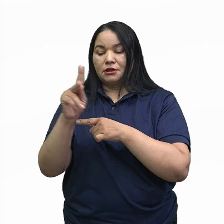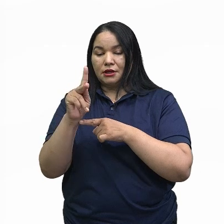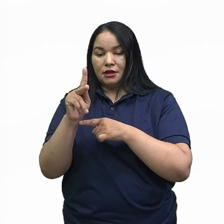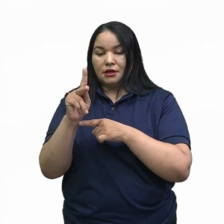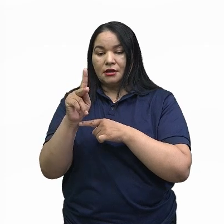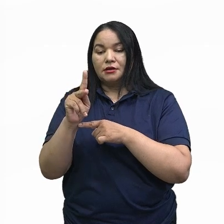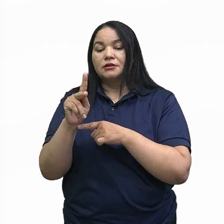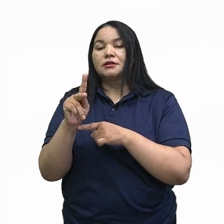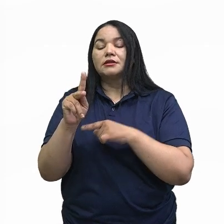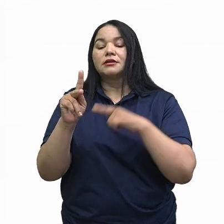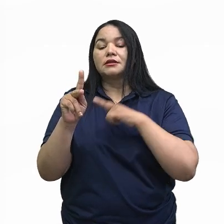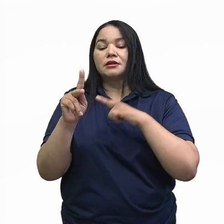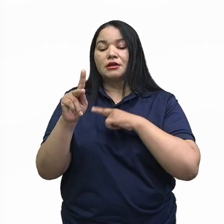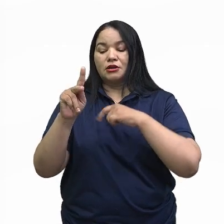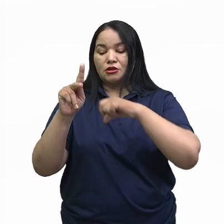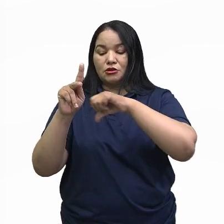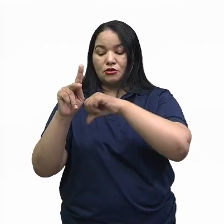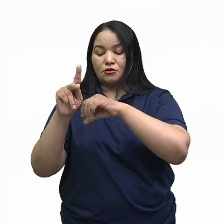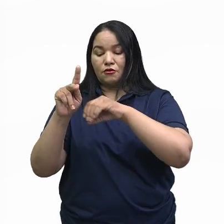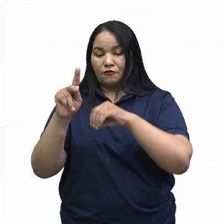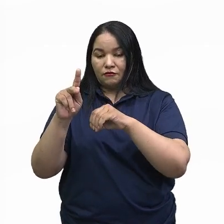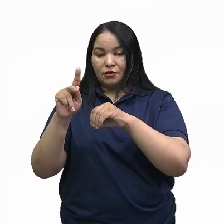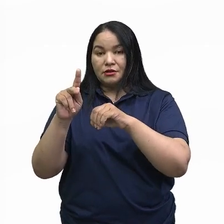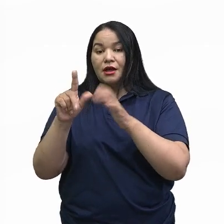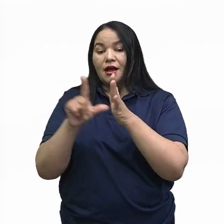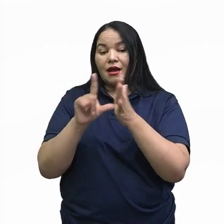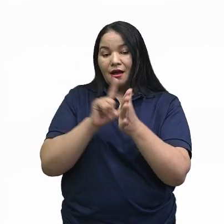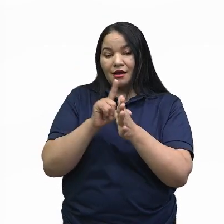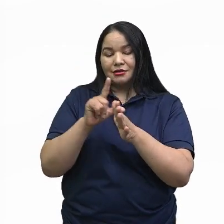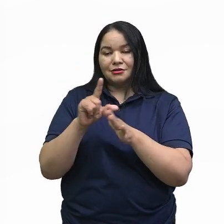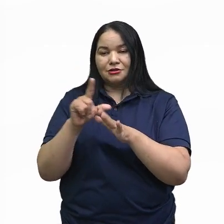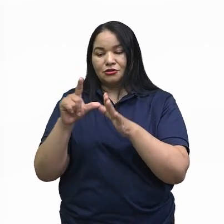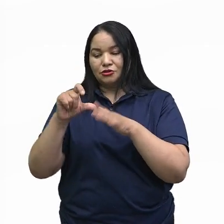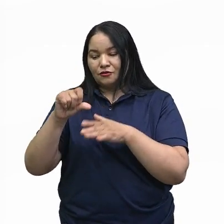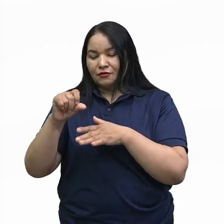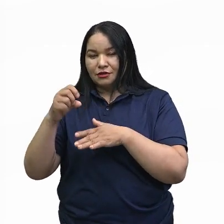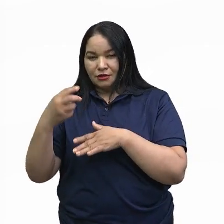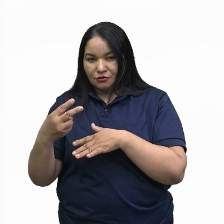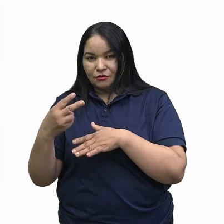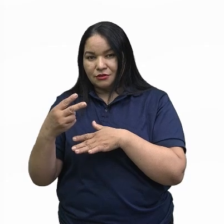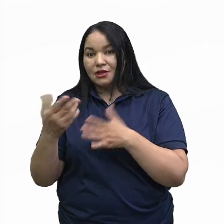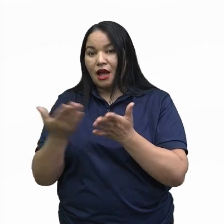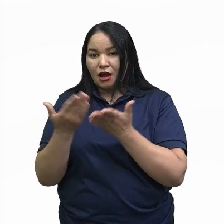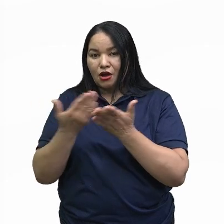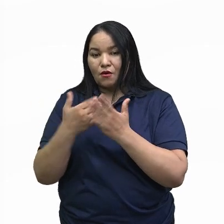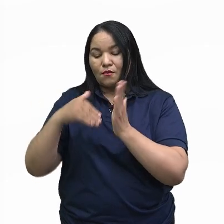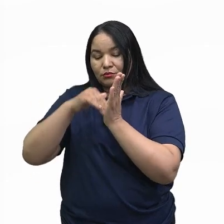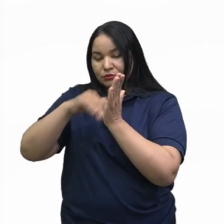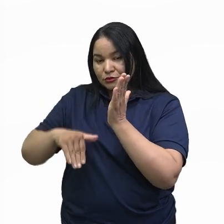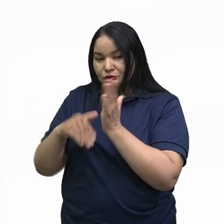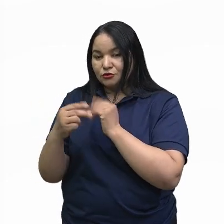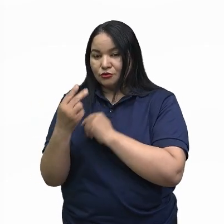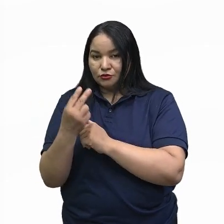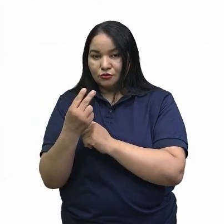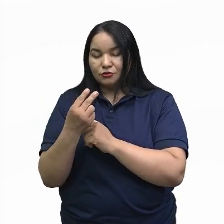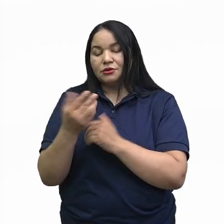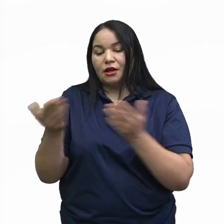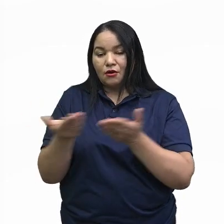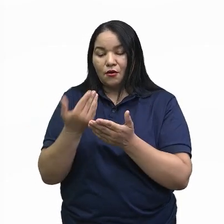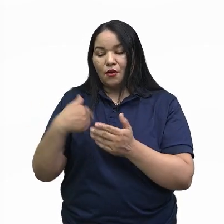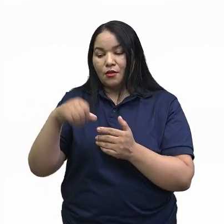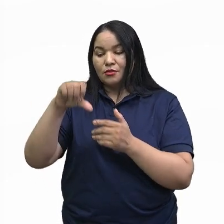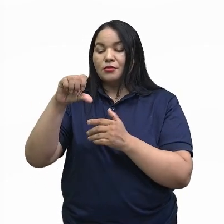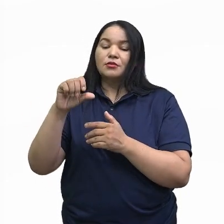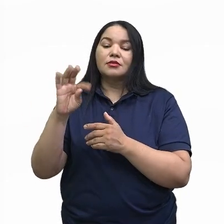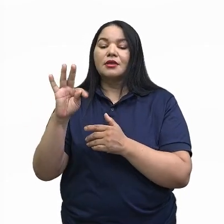tem 90 de número atômico, então antes era 92, emite 2 partículas, agora é 90. E o